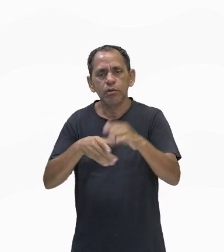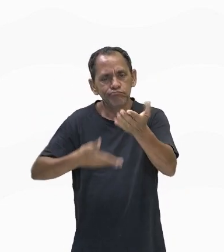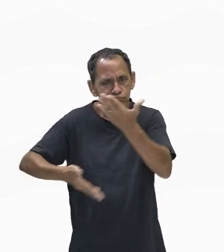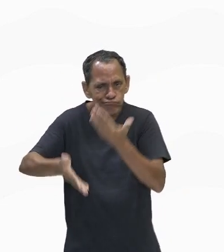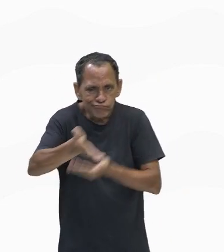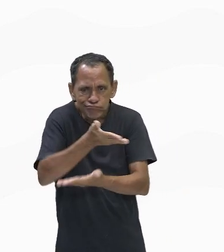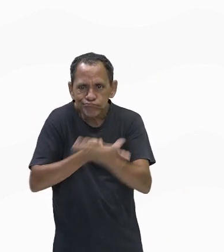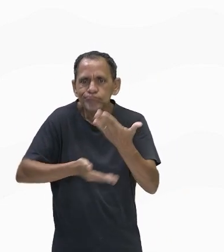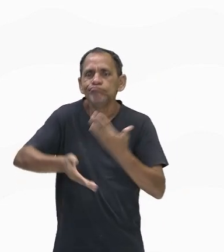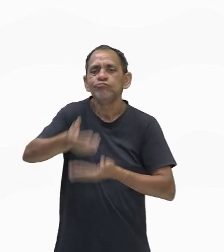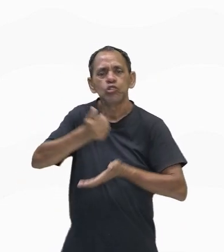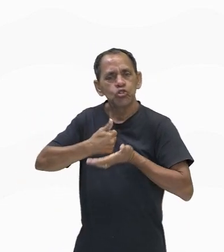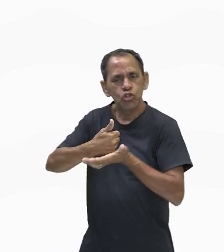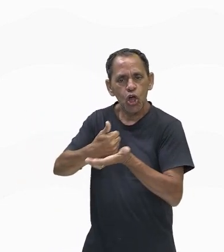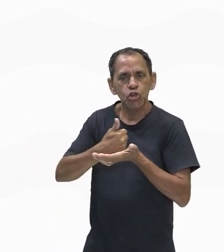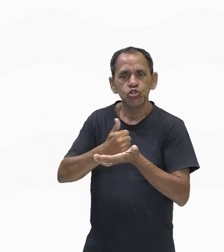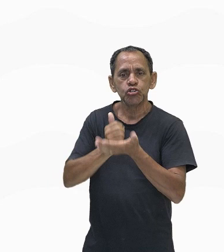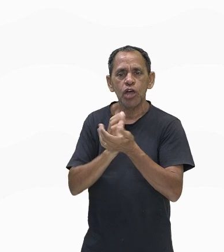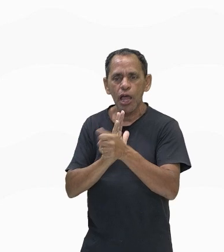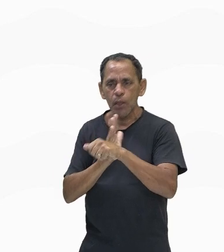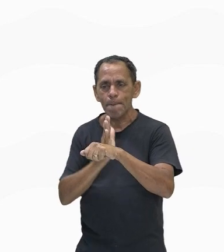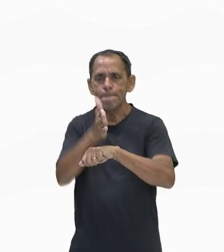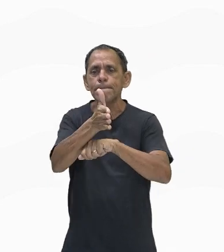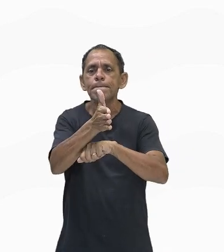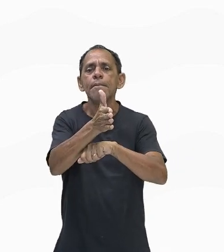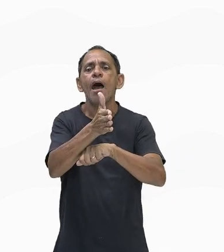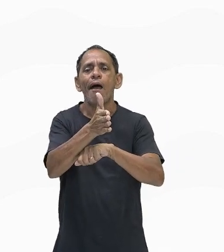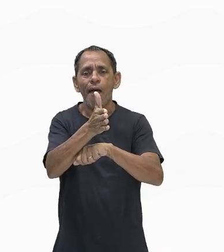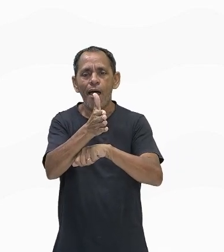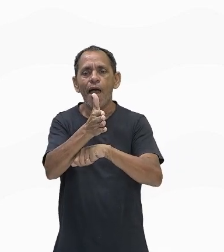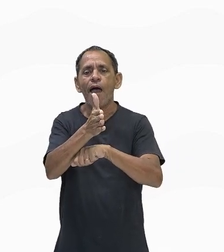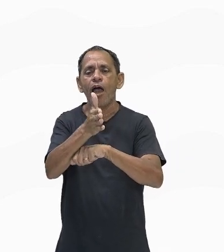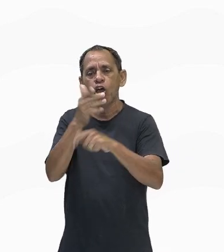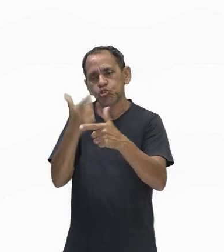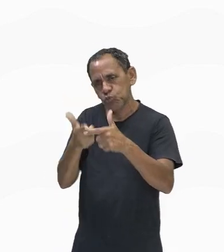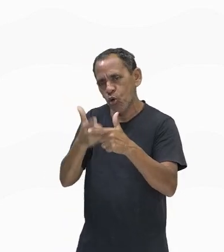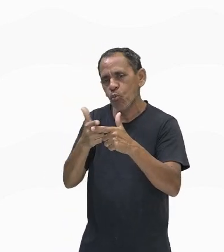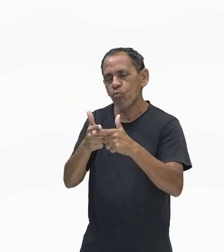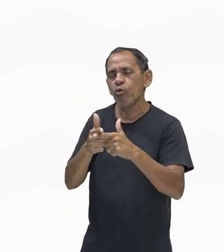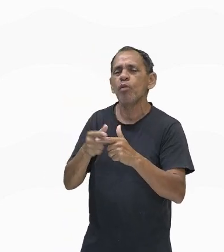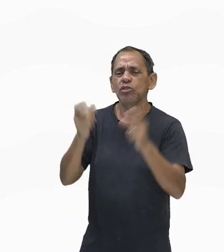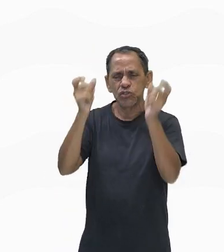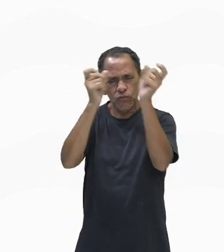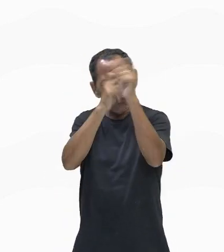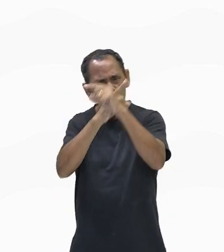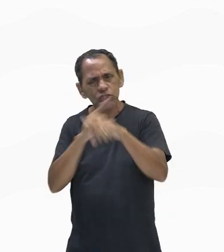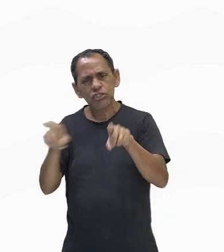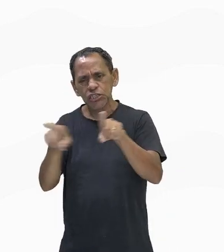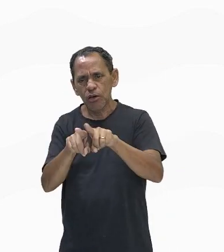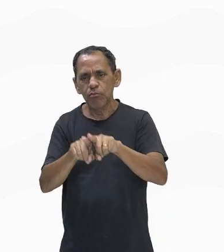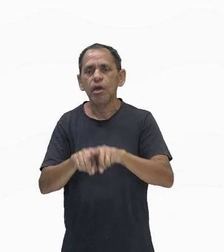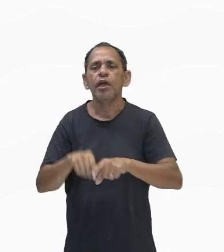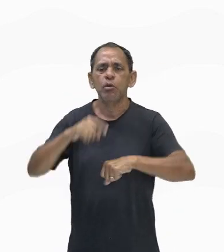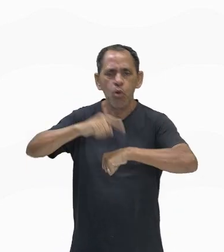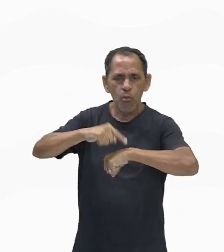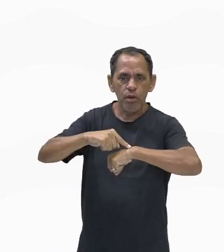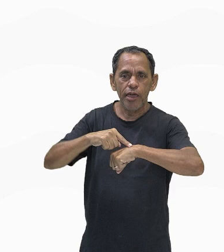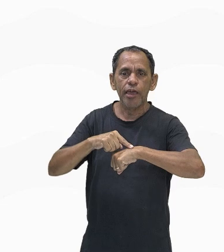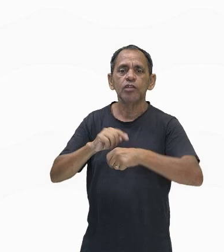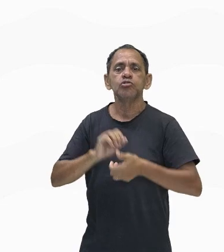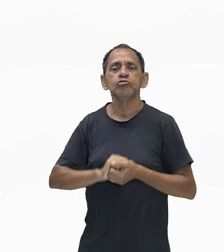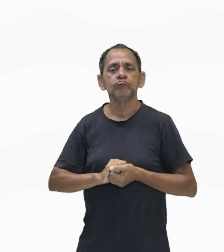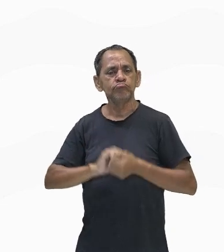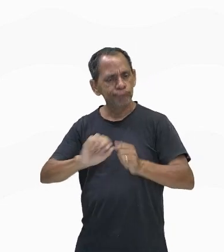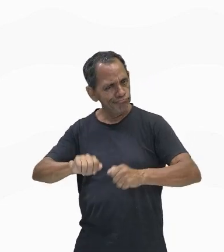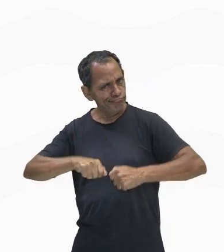outros. Ajuda-nos a ultrapassar adversidades e momentos difíceis. Ele torna-nos mais resilientes e